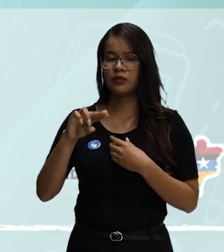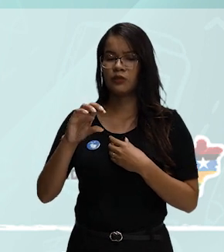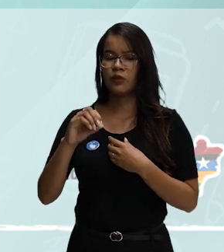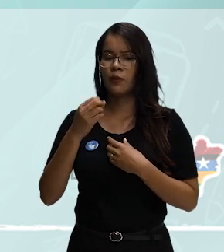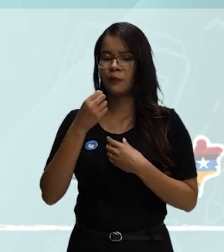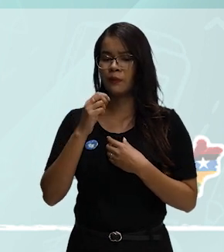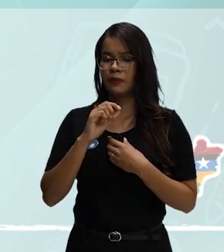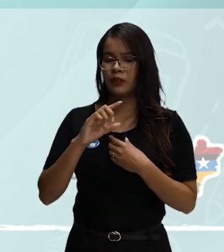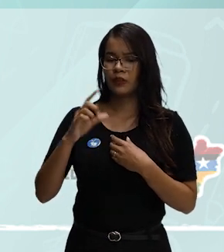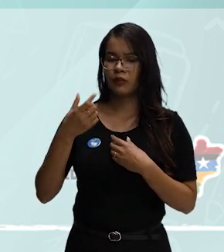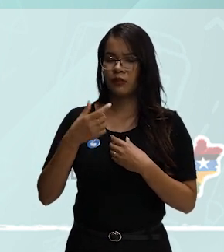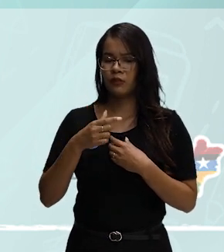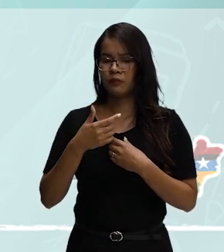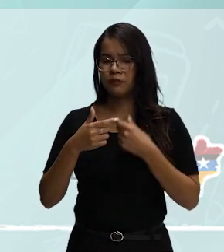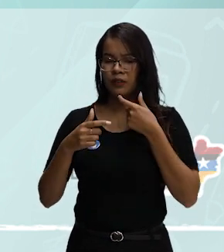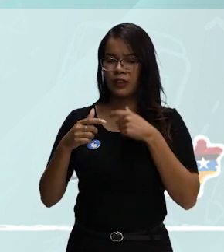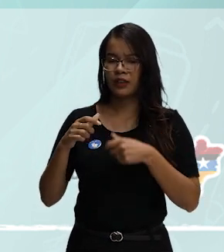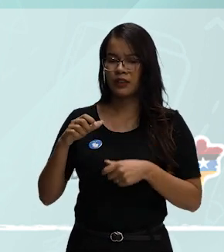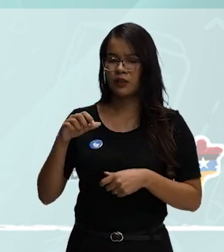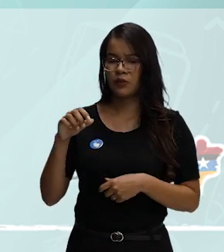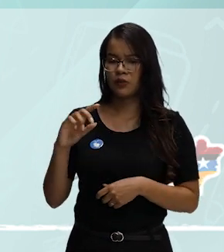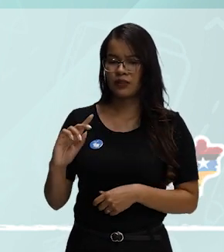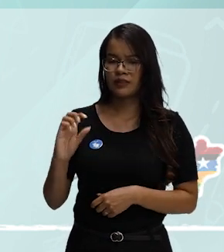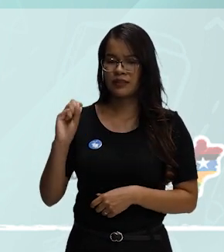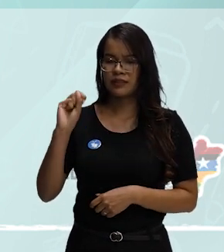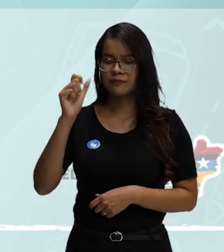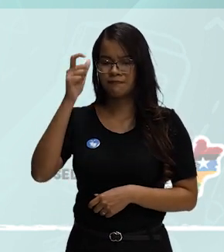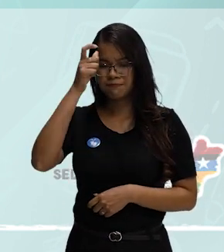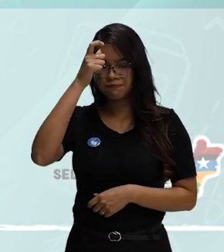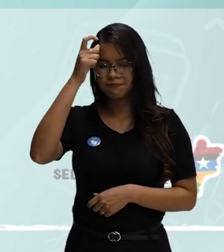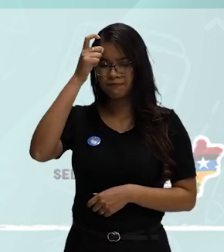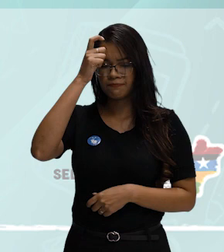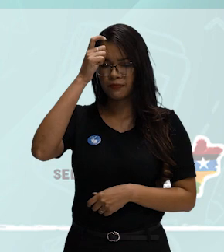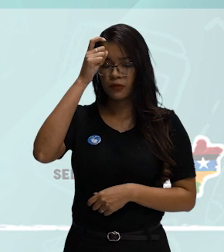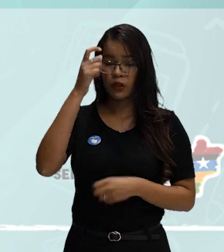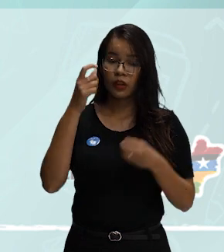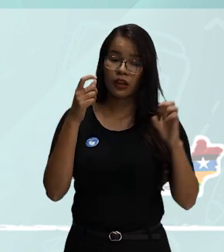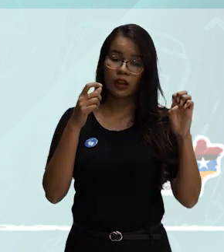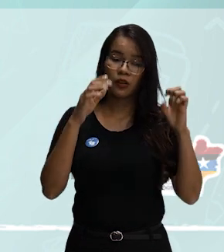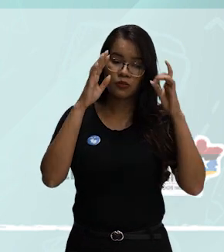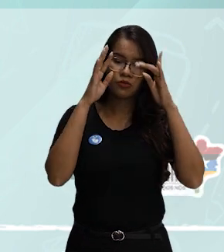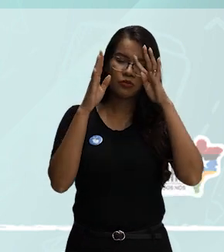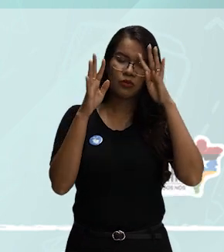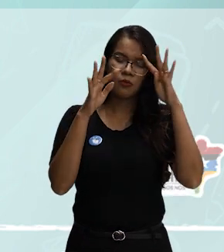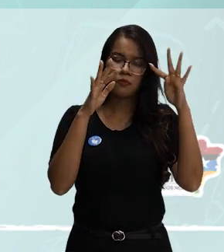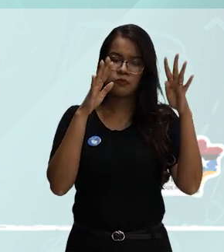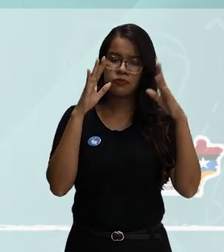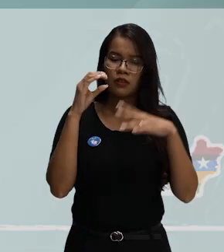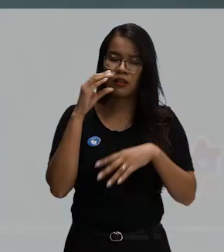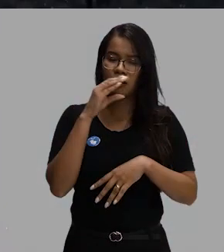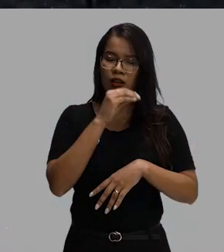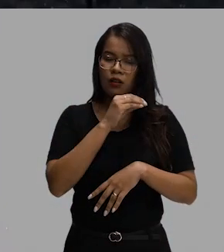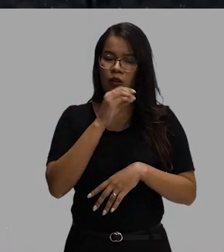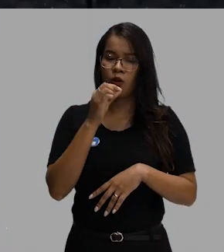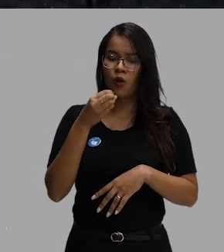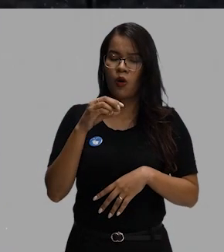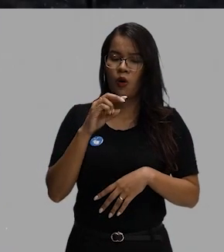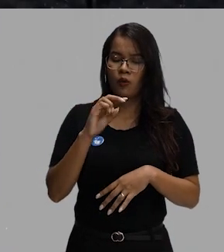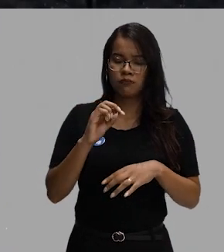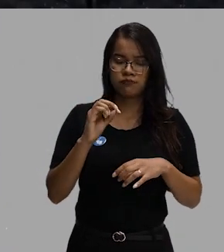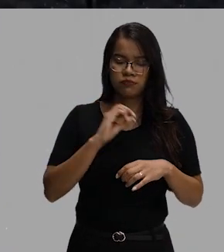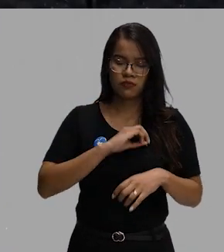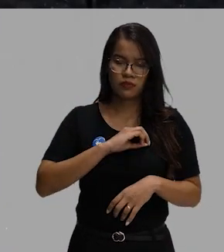humorístico satânico. O sonho adolescente e a supervalorização da vida. Gente, apesar de haver essa questão